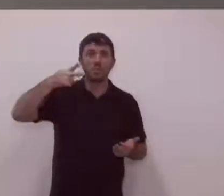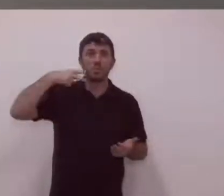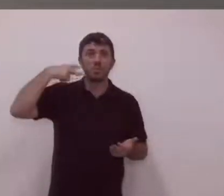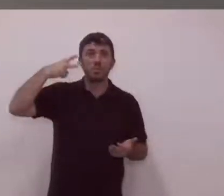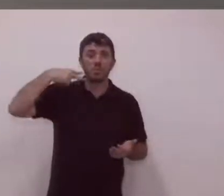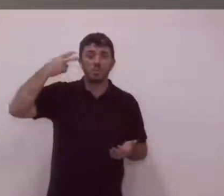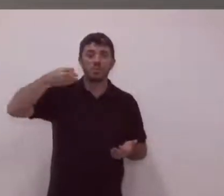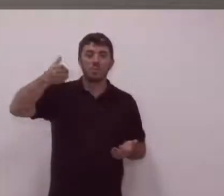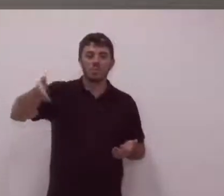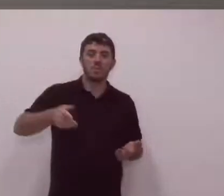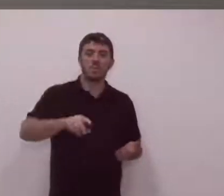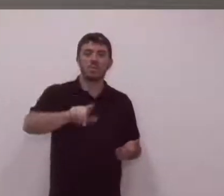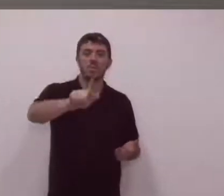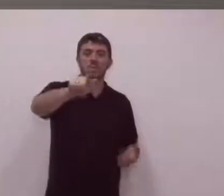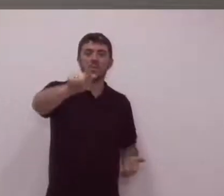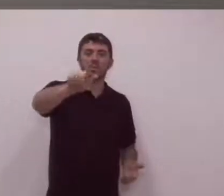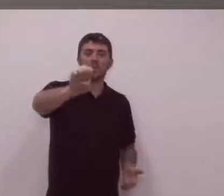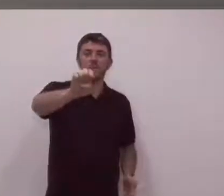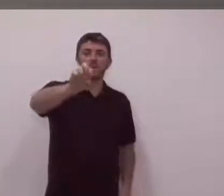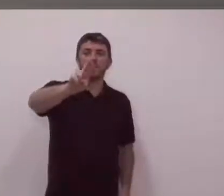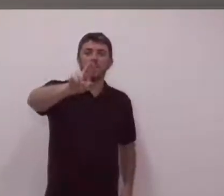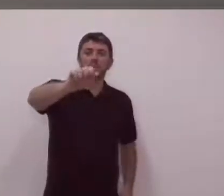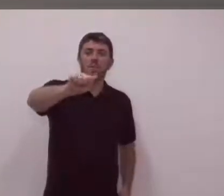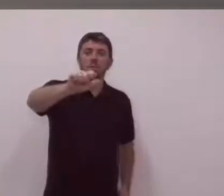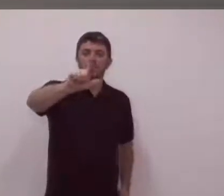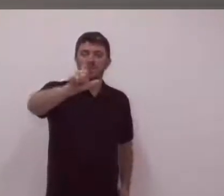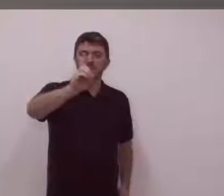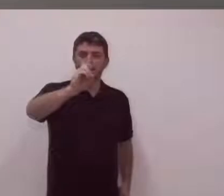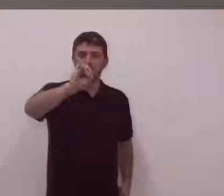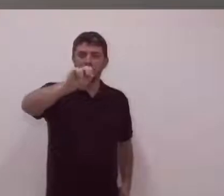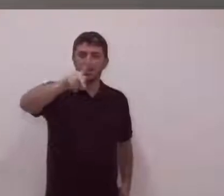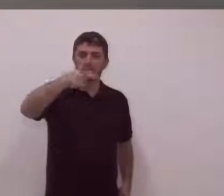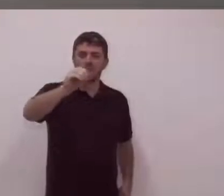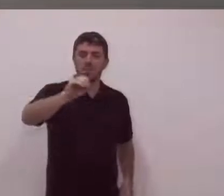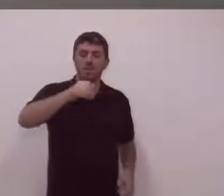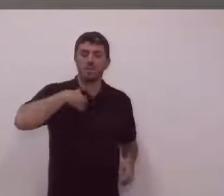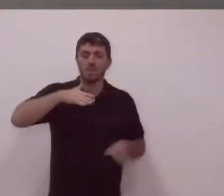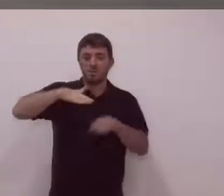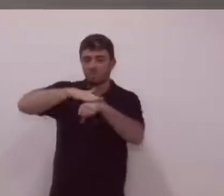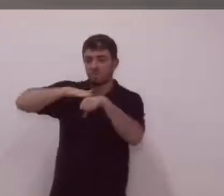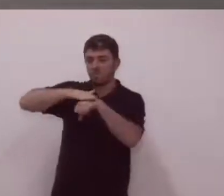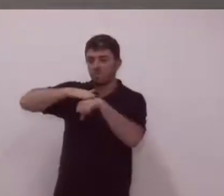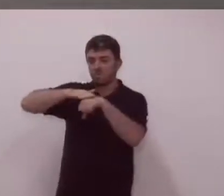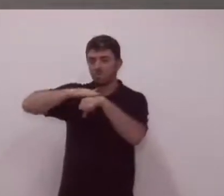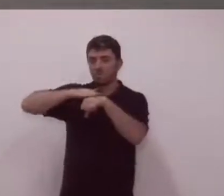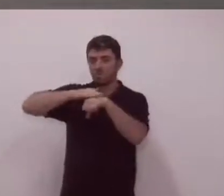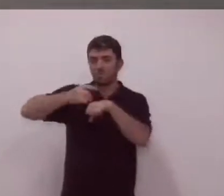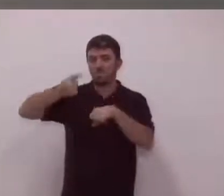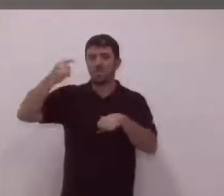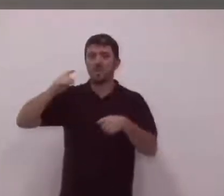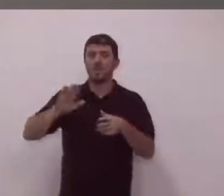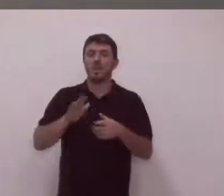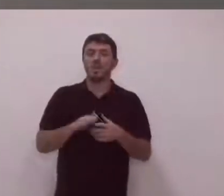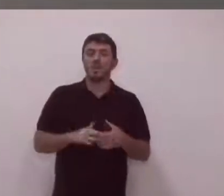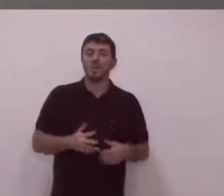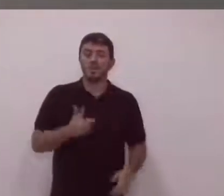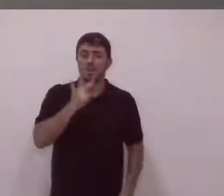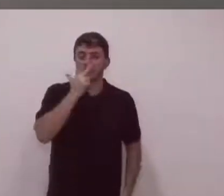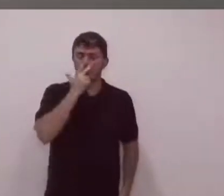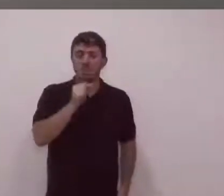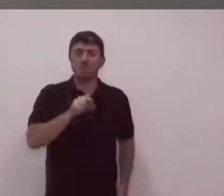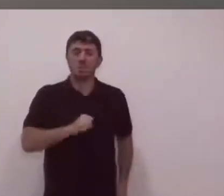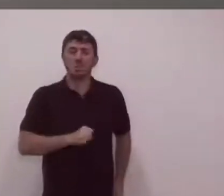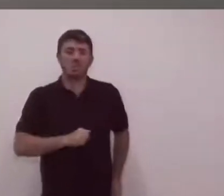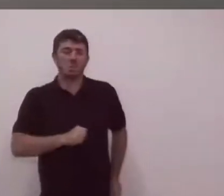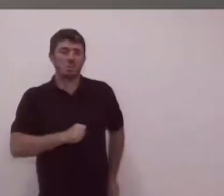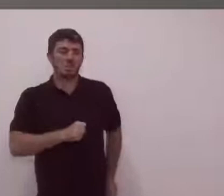Geraldinho Canguçu que havíamos falado aqui atrás o ódio é aliança não é